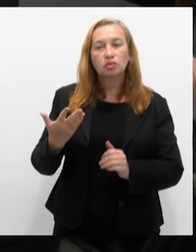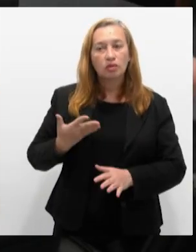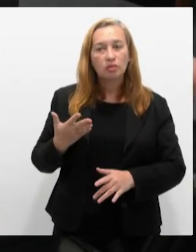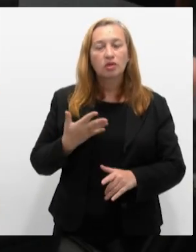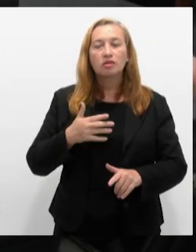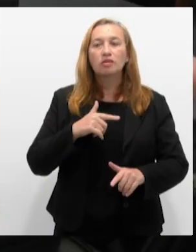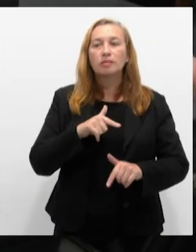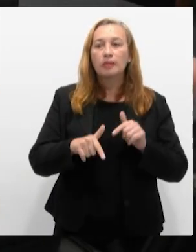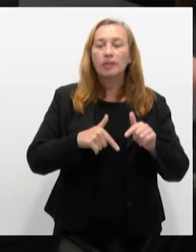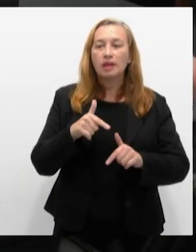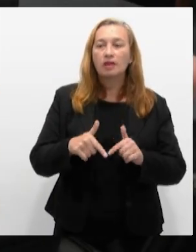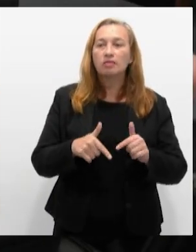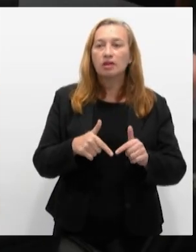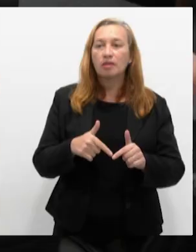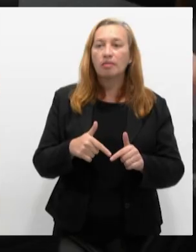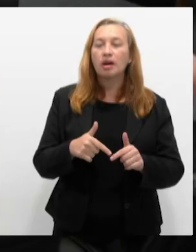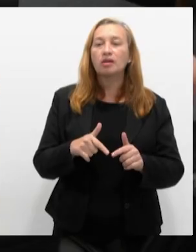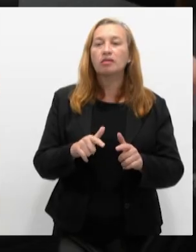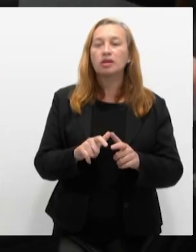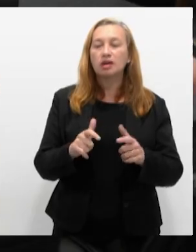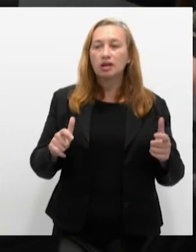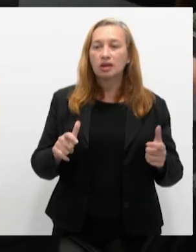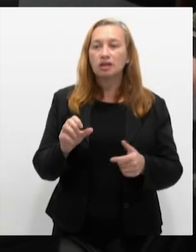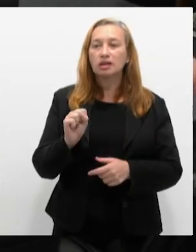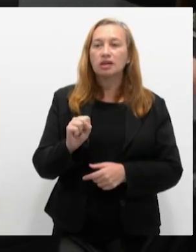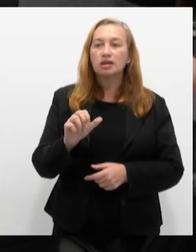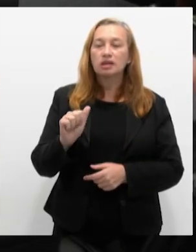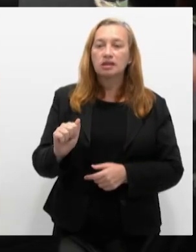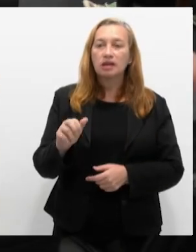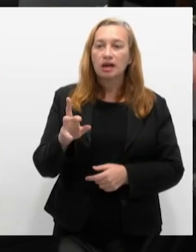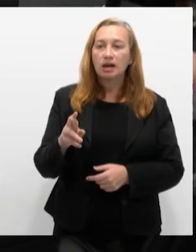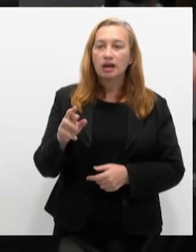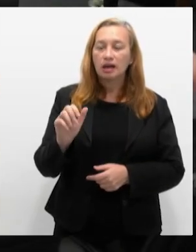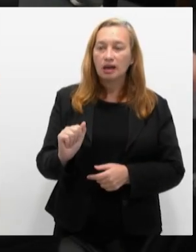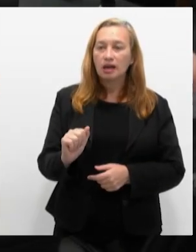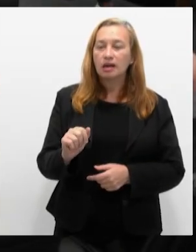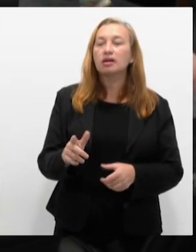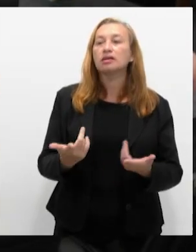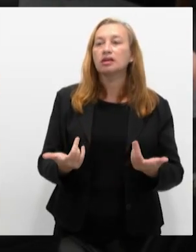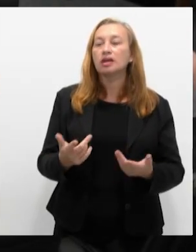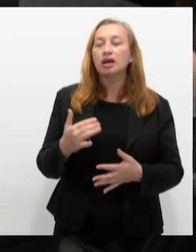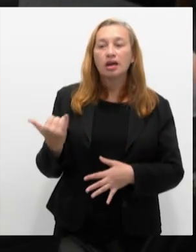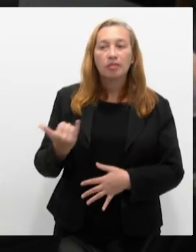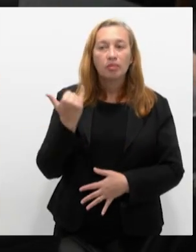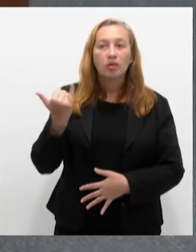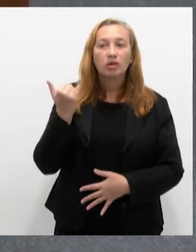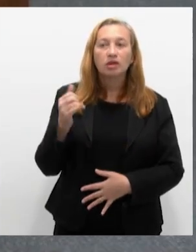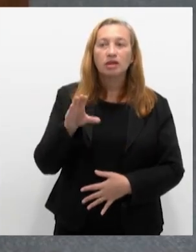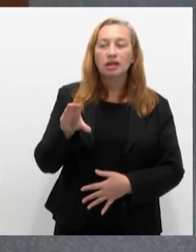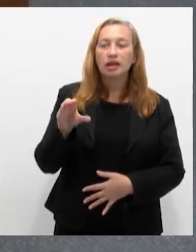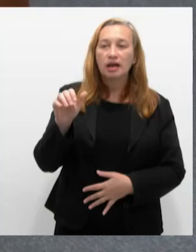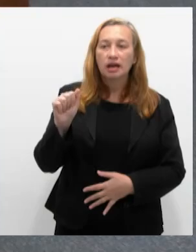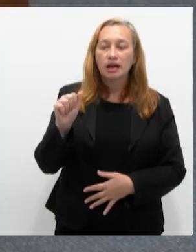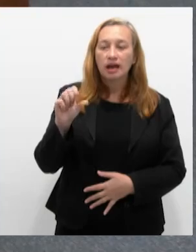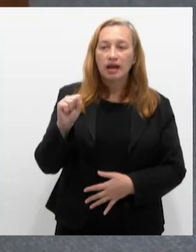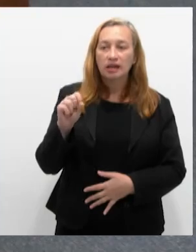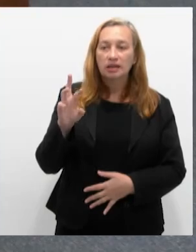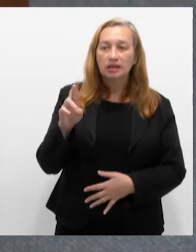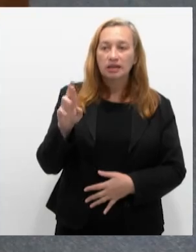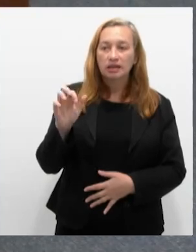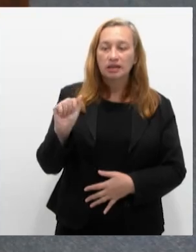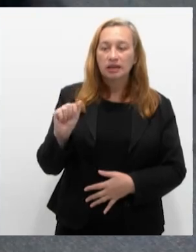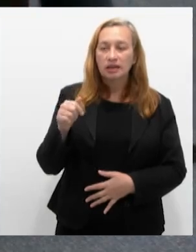trabalho, Sara Ponço, vi aí o trabalho que ela fez esses dias aí, da castração, que é muito importante. E hoje,